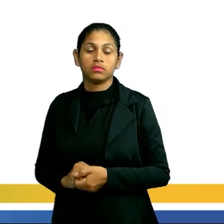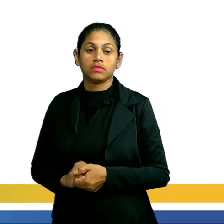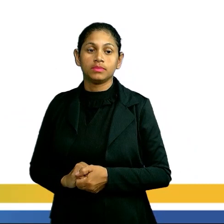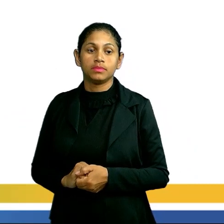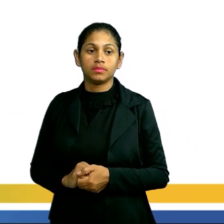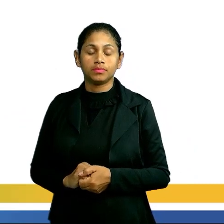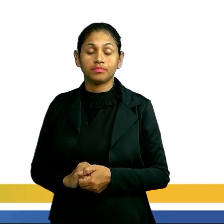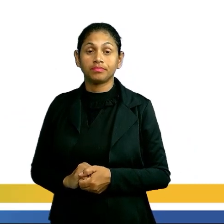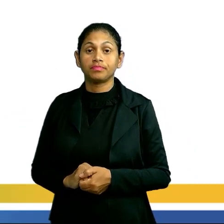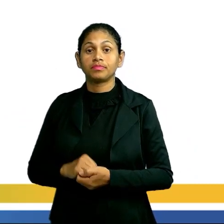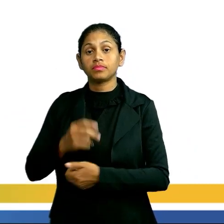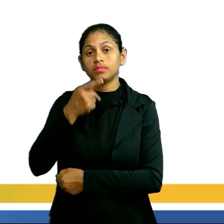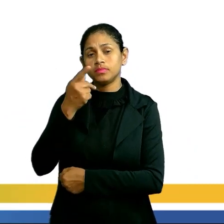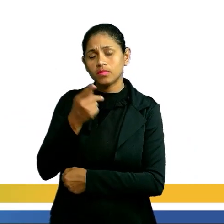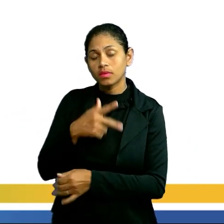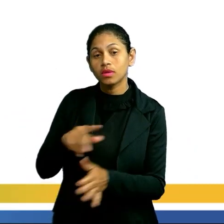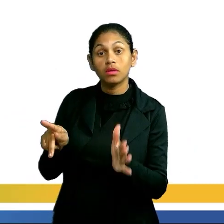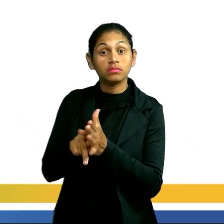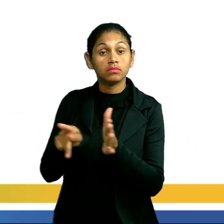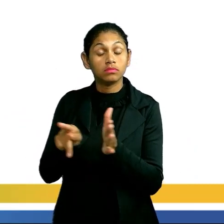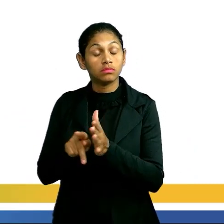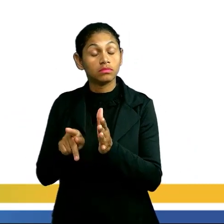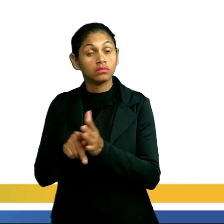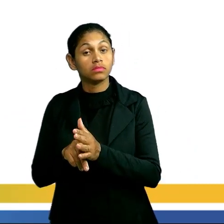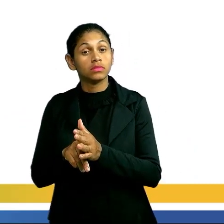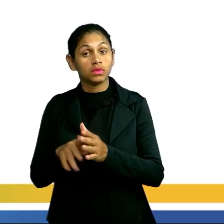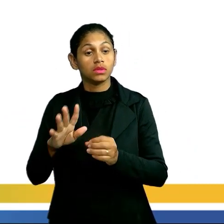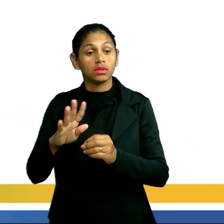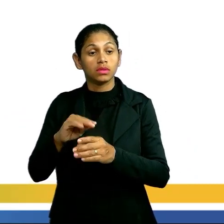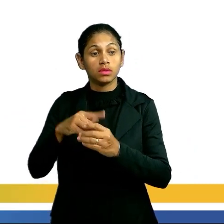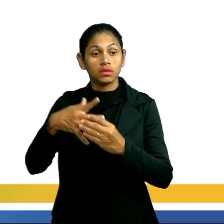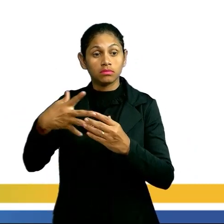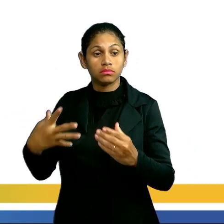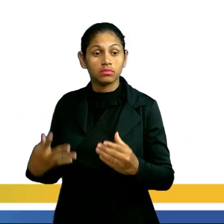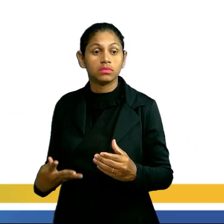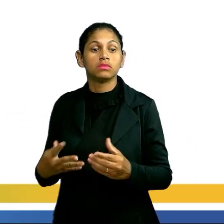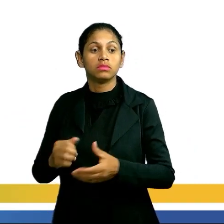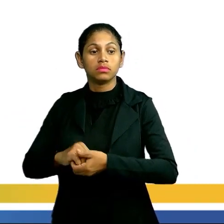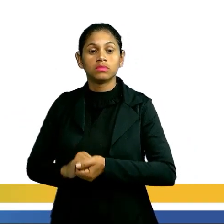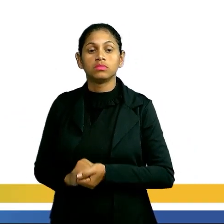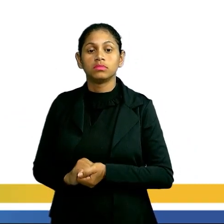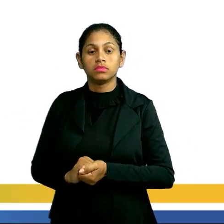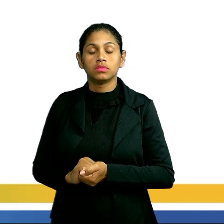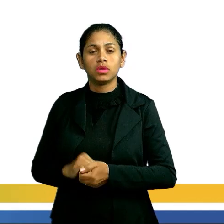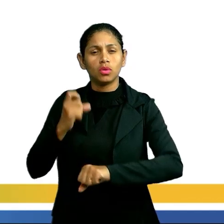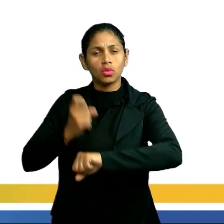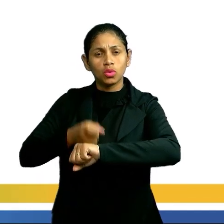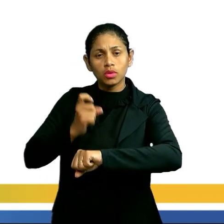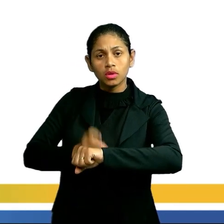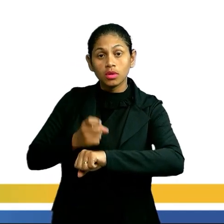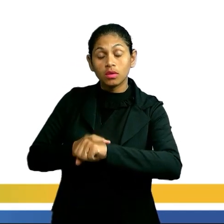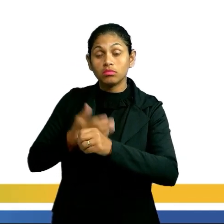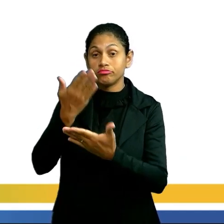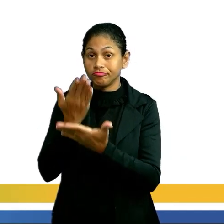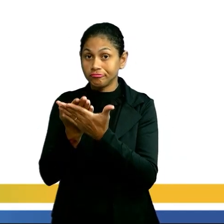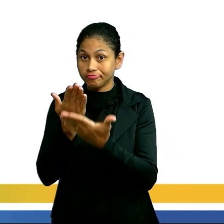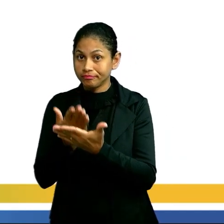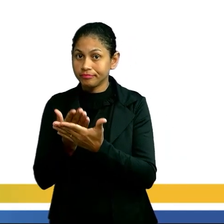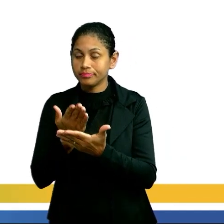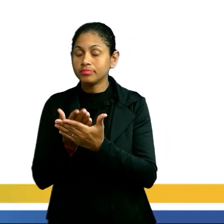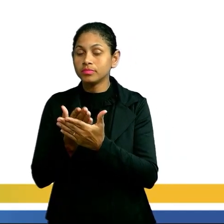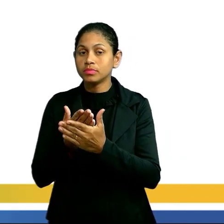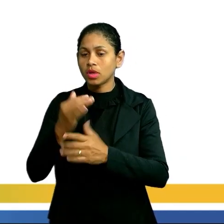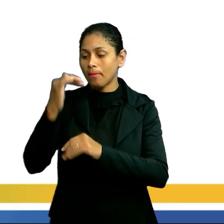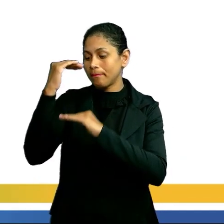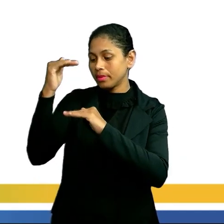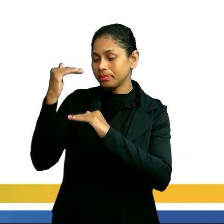Para que possamos falar propriamente a respeito da dilatação térmica dos sólidos, por conveniência, faremos o estudo da dilatação da seguinte